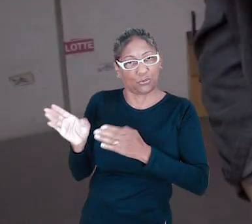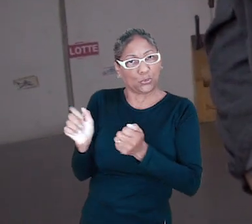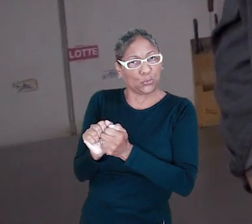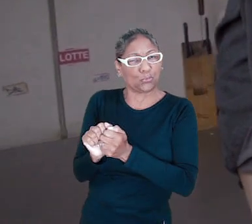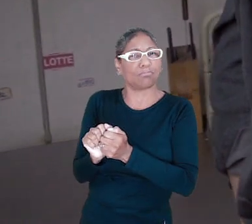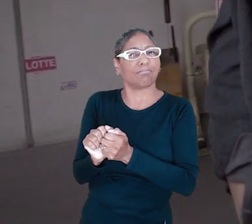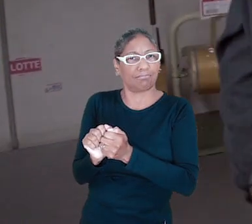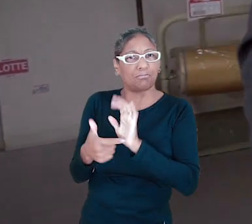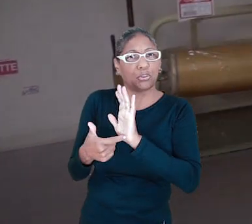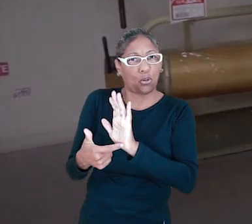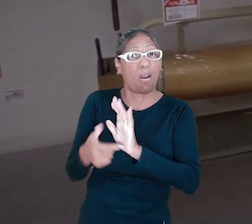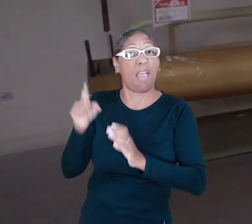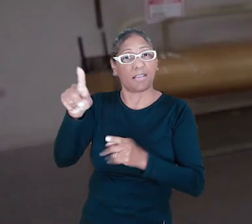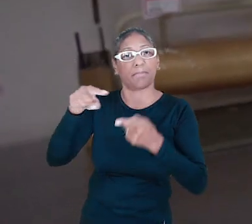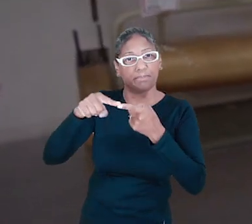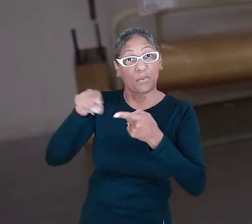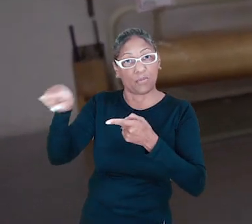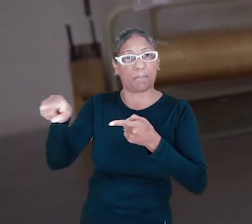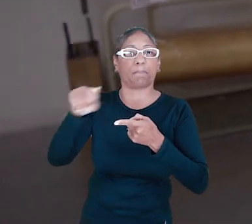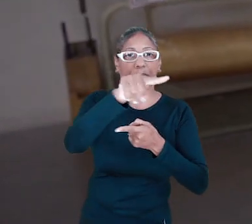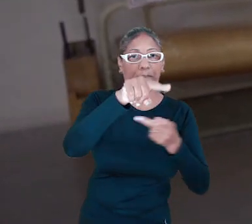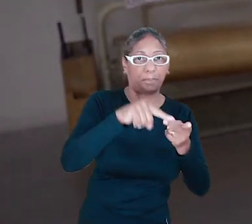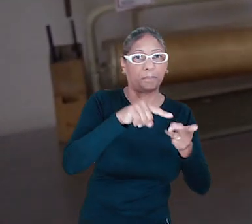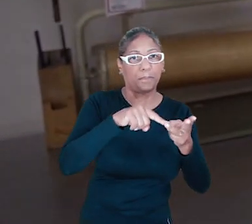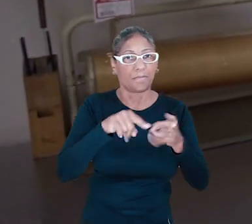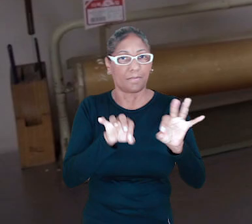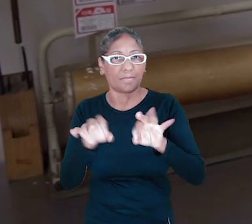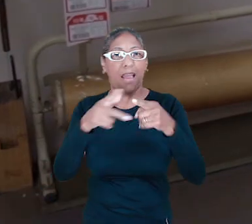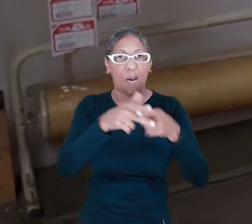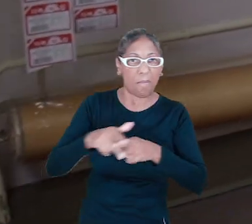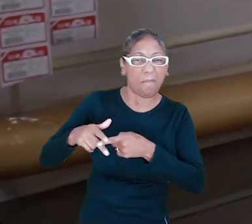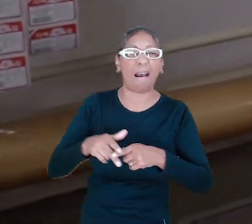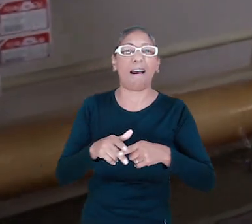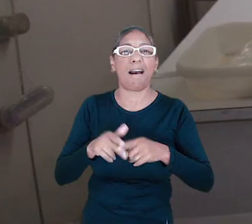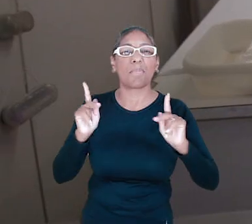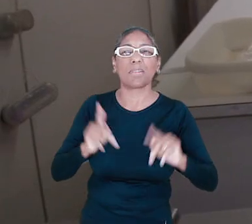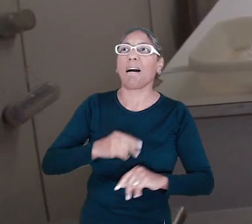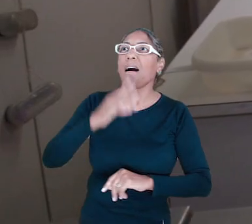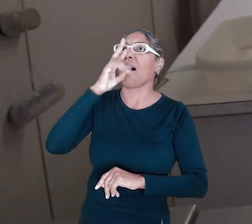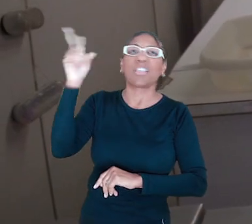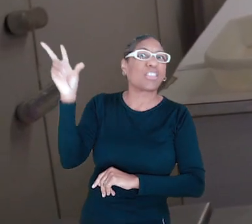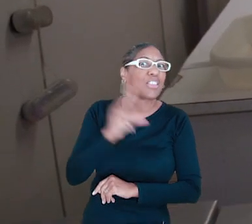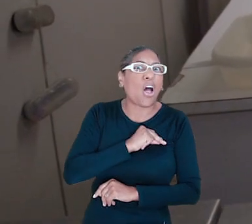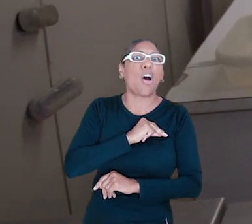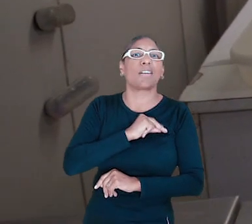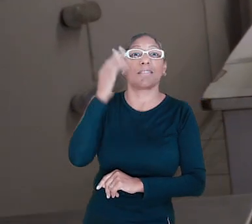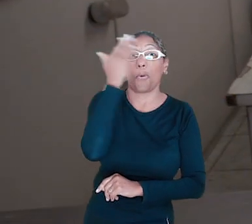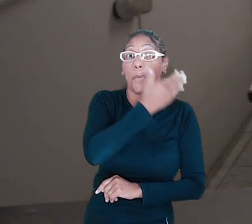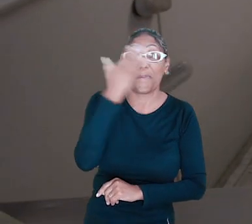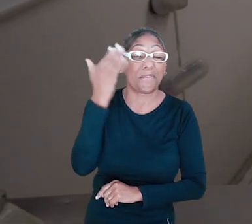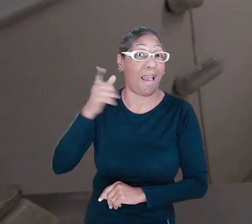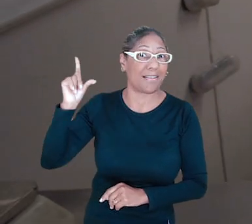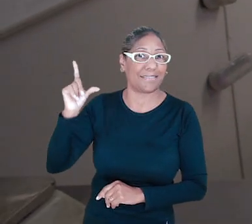bastante naquele ponto e falar, esse é o ponto que vocês precisam melhorar e arrumar. Nossa, aí muita gente acabou falando que, nossa, eu não tinha